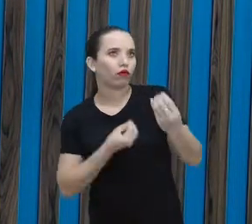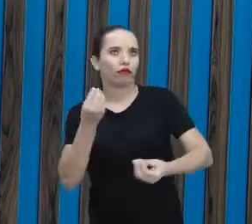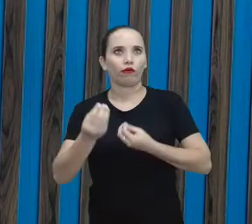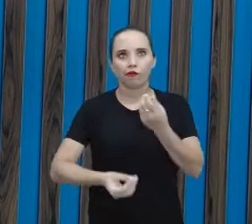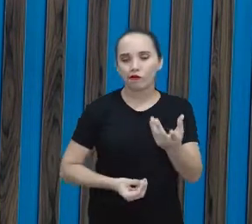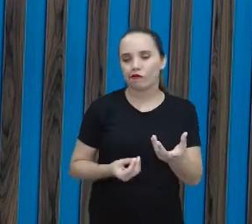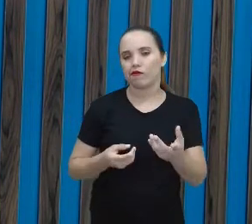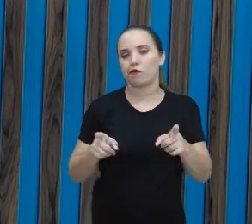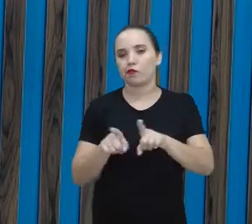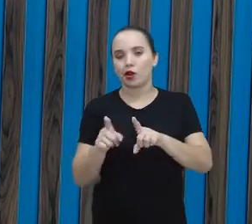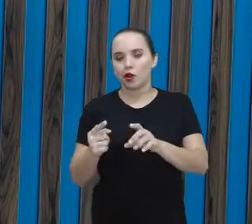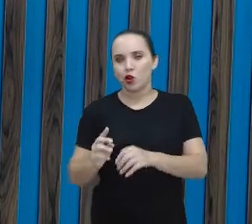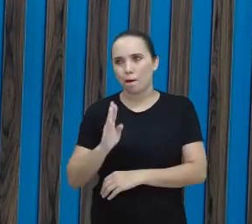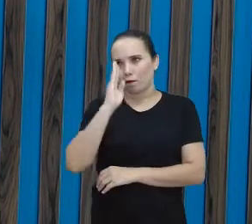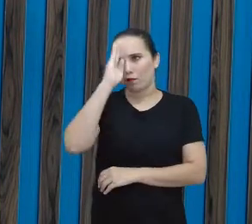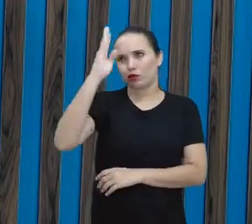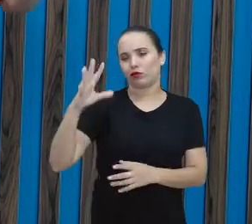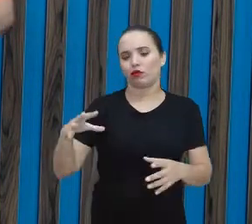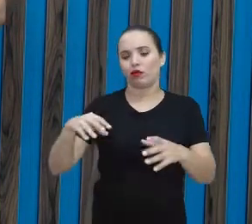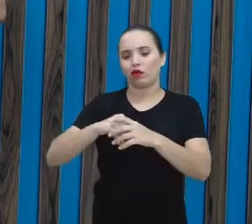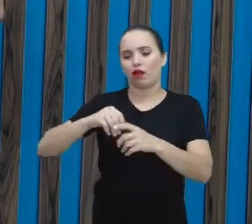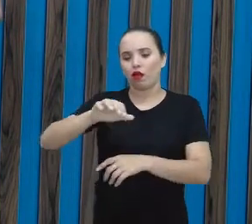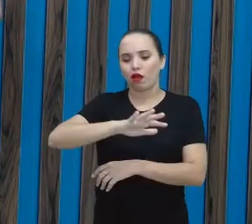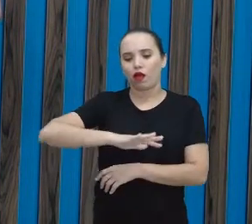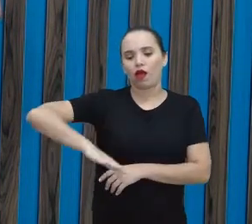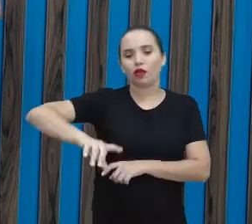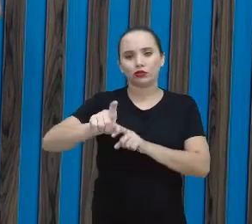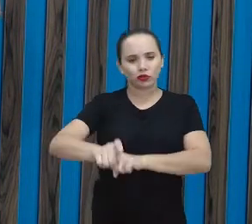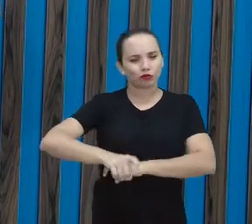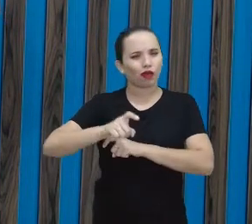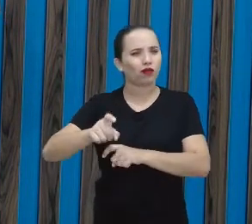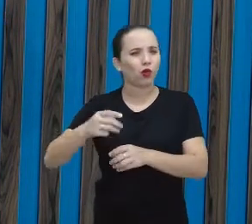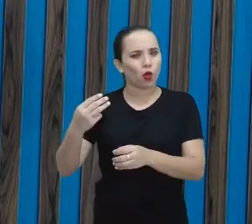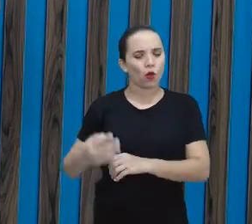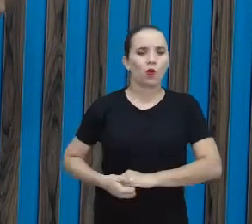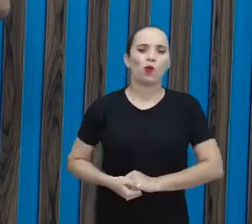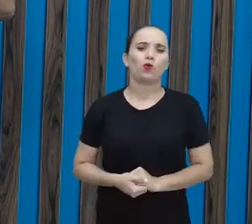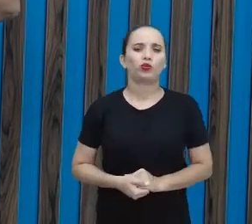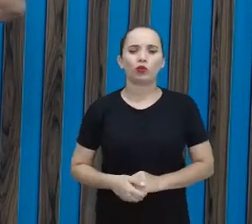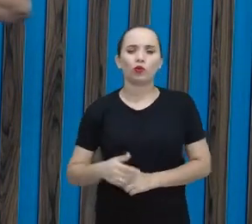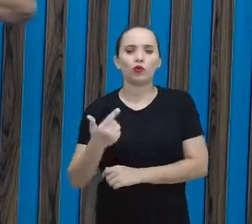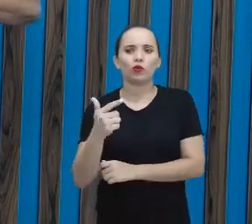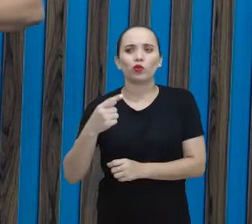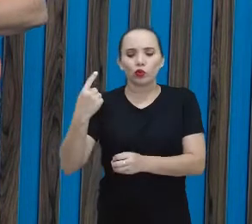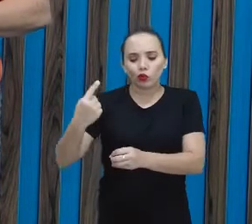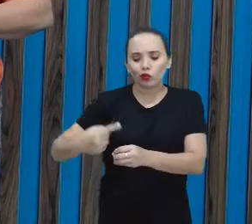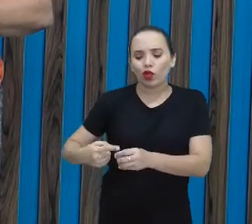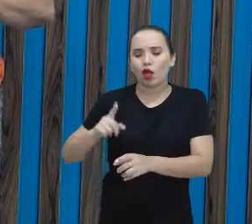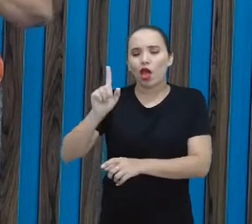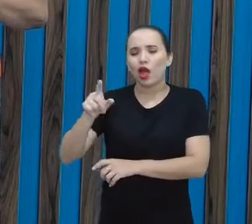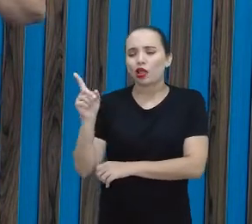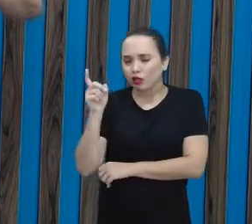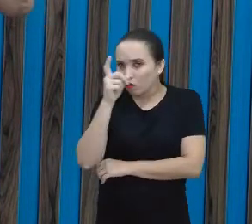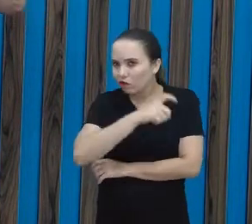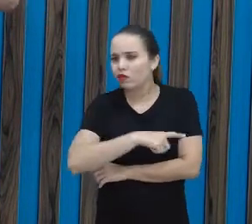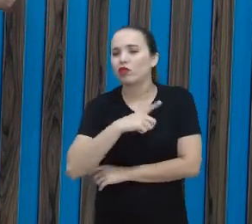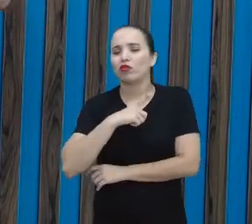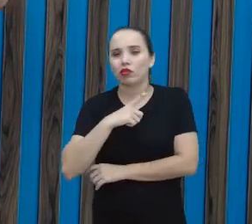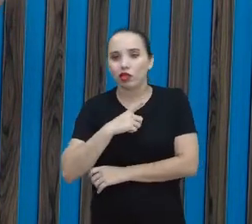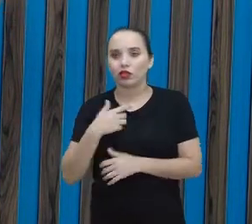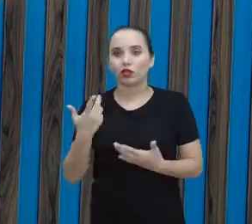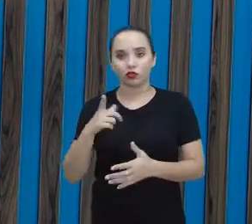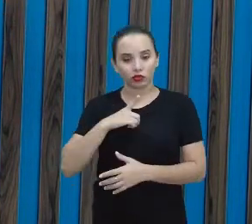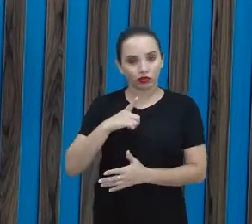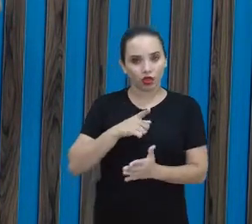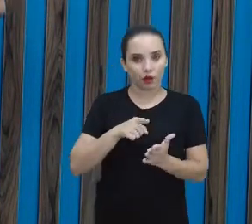principalmente lá no sertão, nos rincões, né, do Nordeste. Então, se fazia a xilogravura, que era uma plaquinha